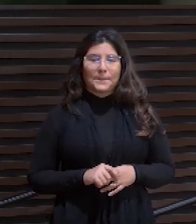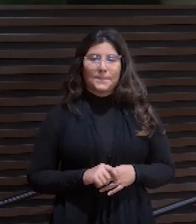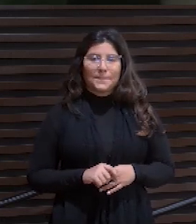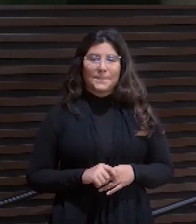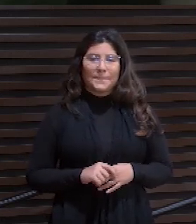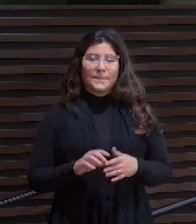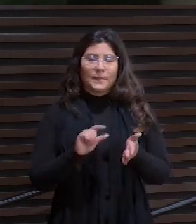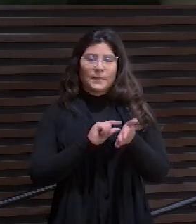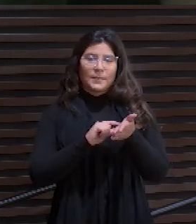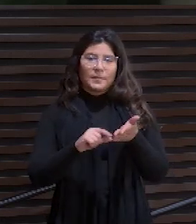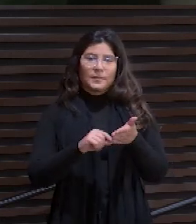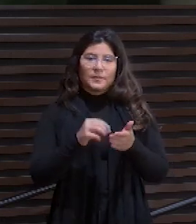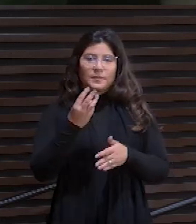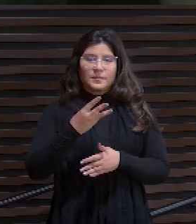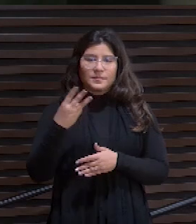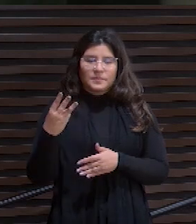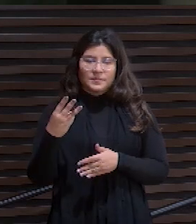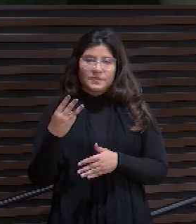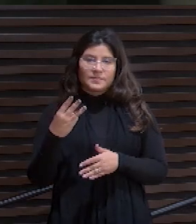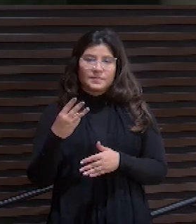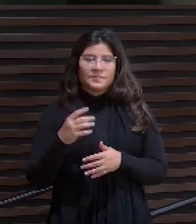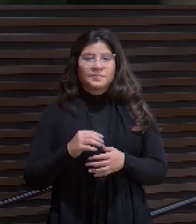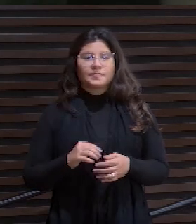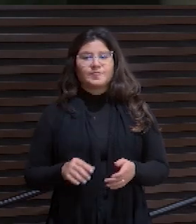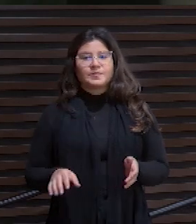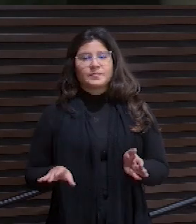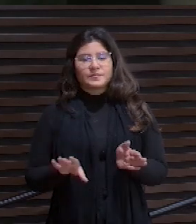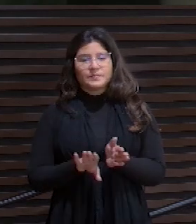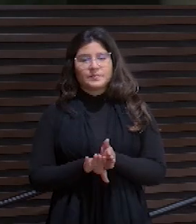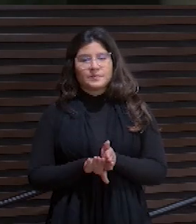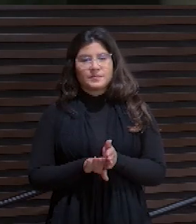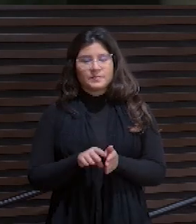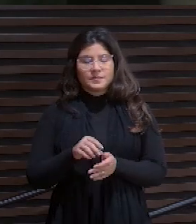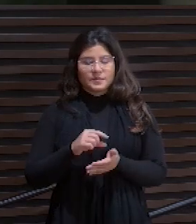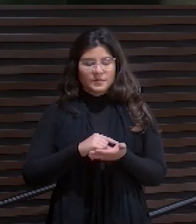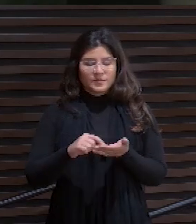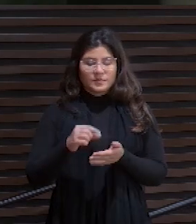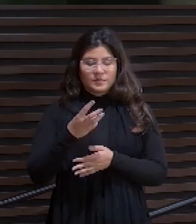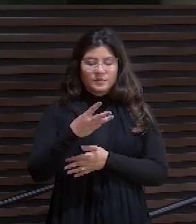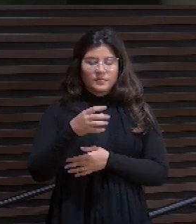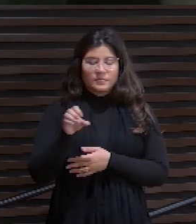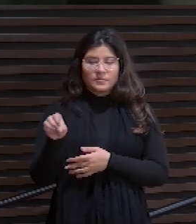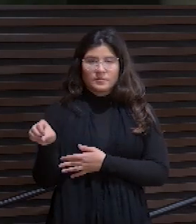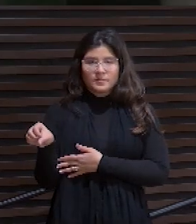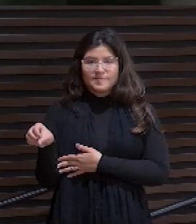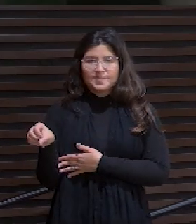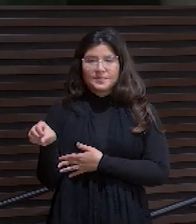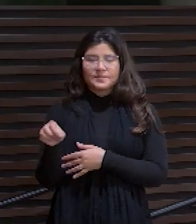dos versículos 33 ao versículo 39.